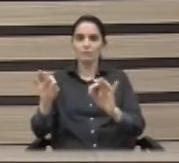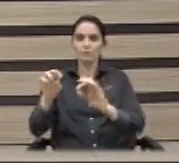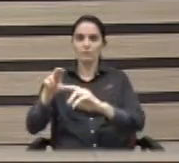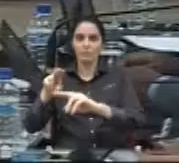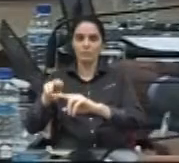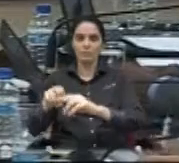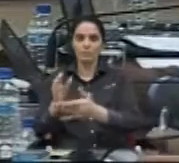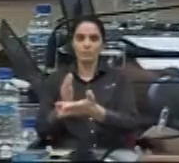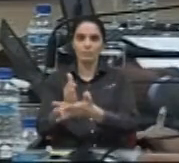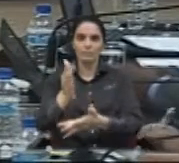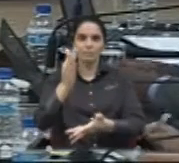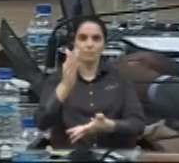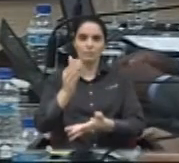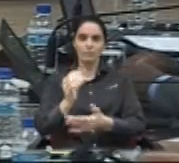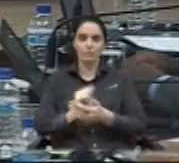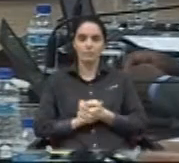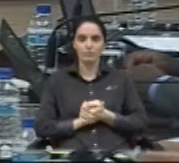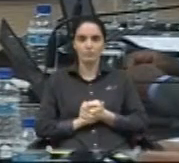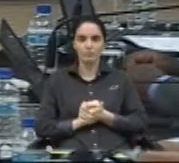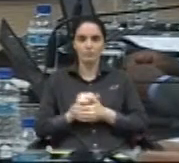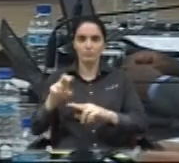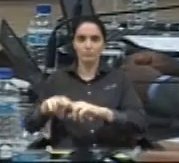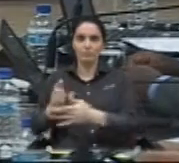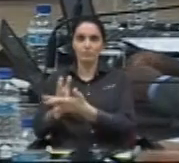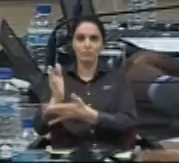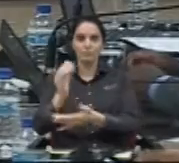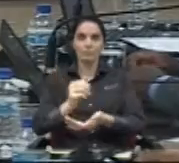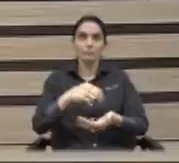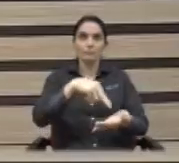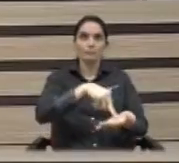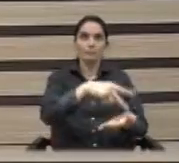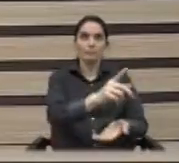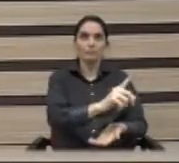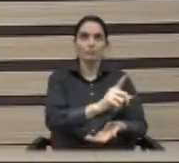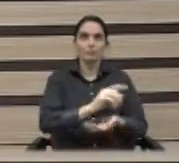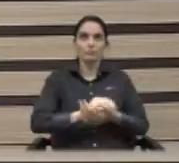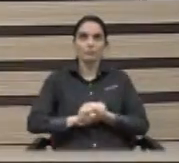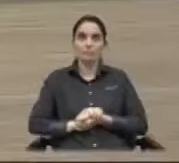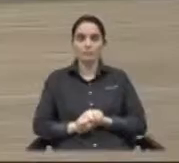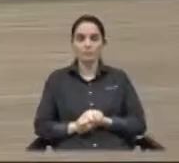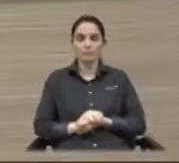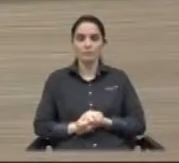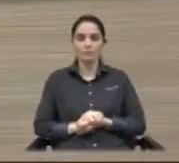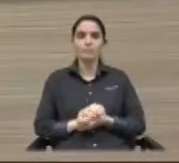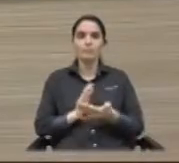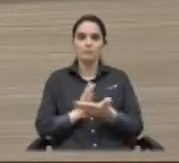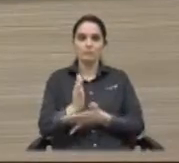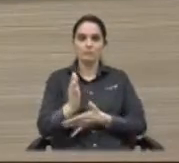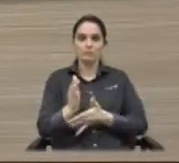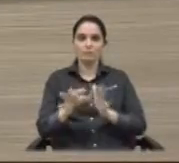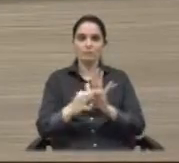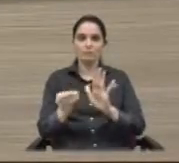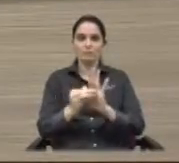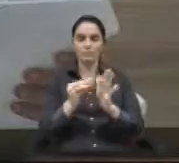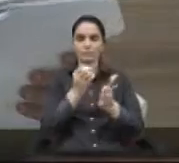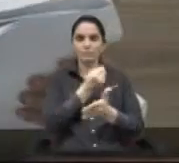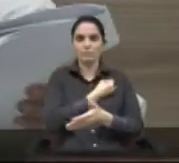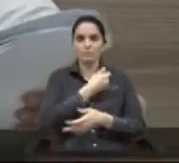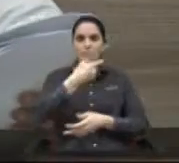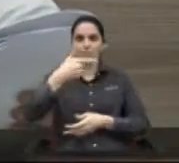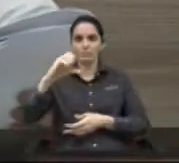simbólica. Sentados sentados aprovam, os de pé rejeitam. Está aprovada a emenda número